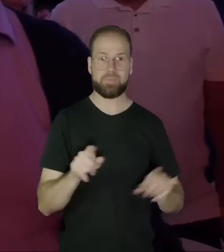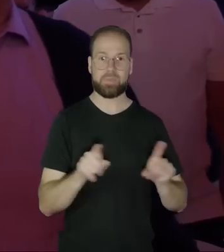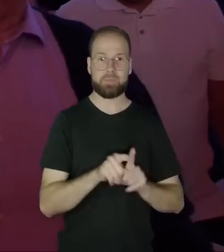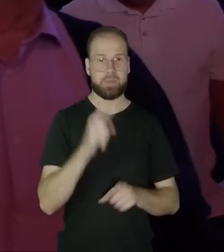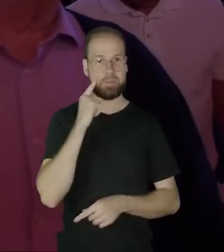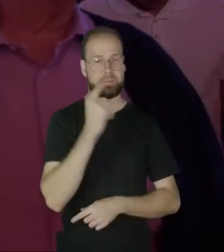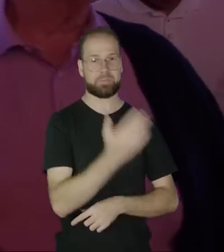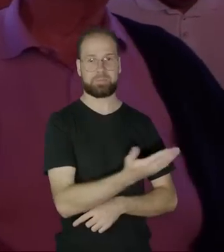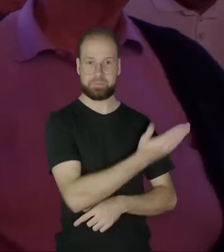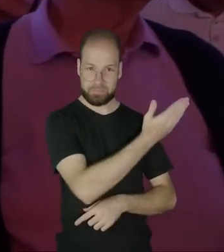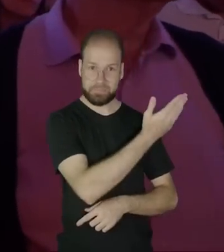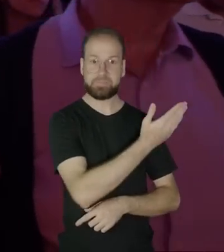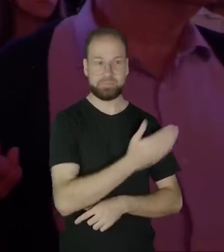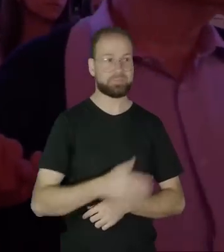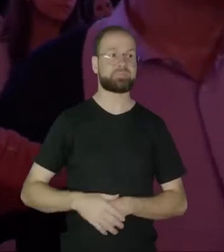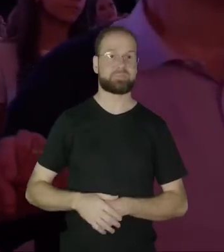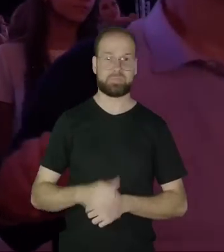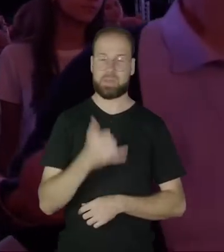a Leve Supermercado.